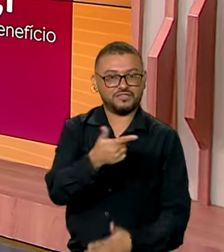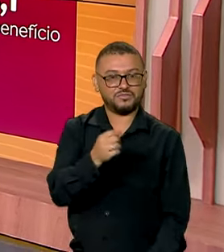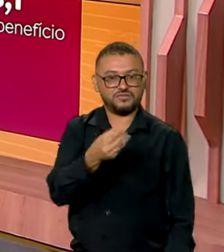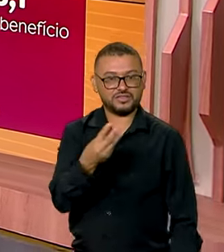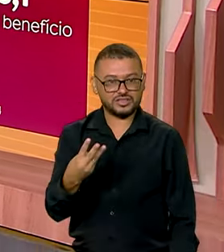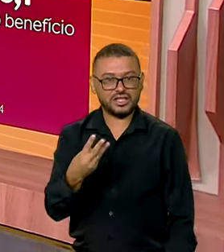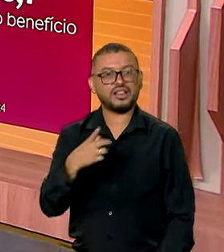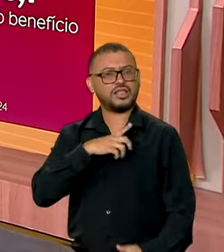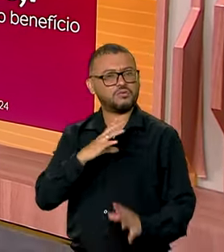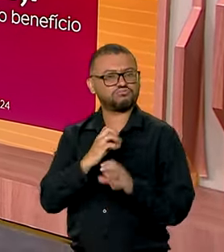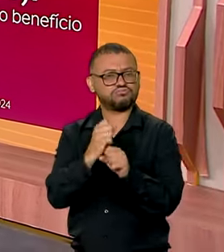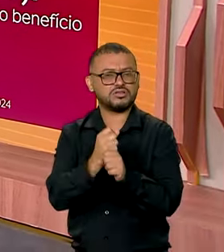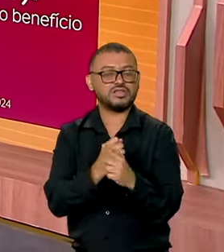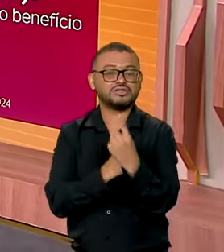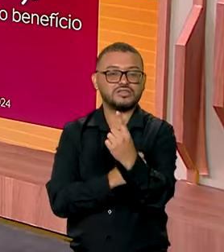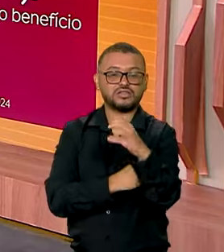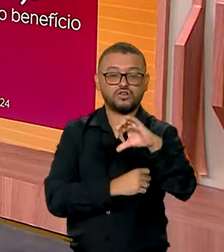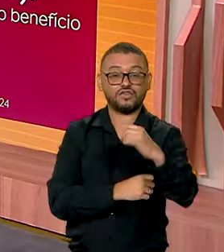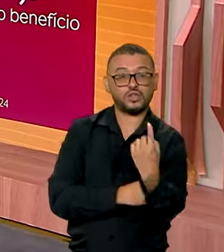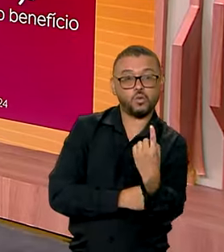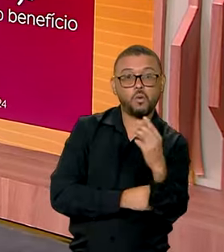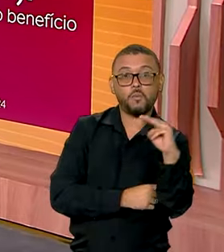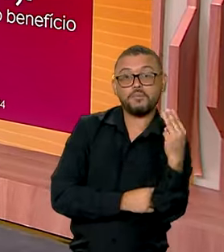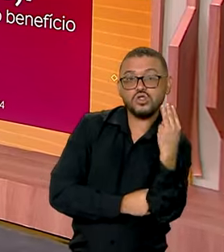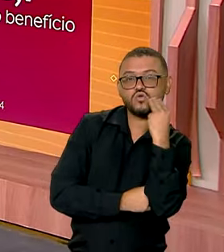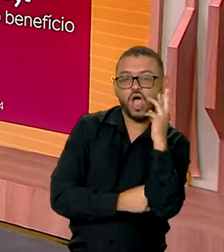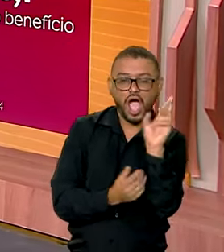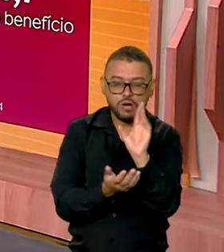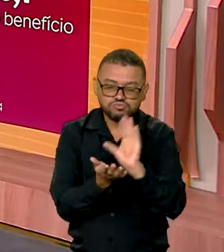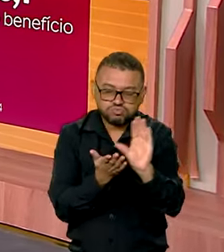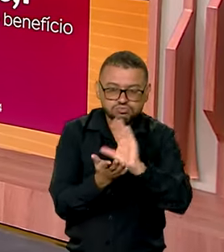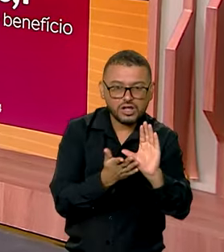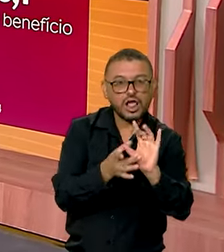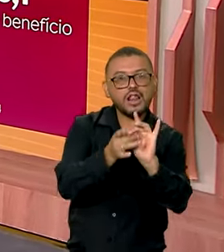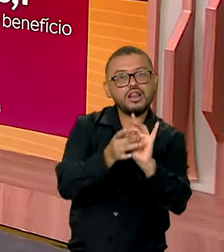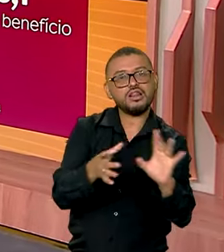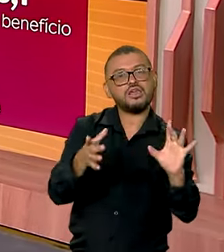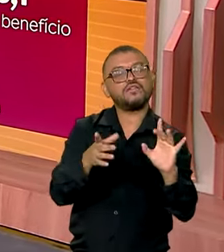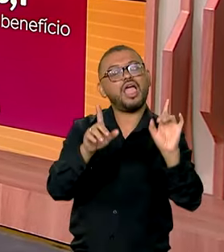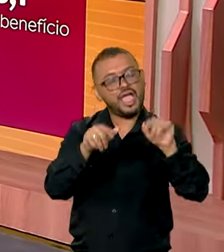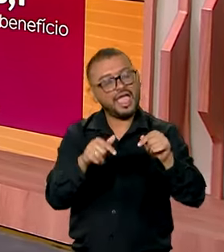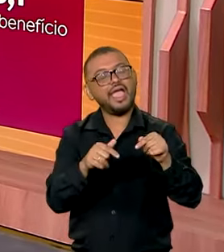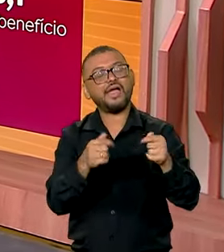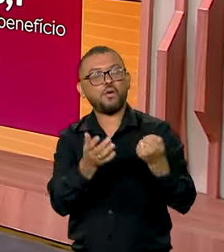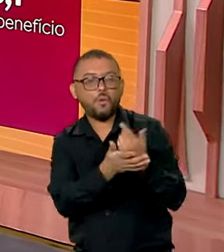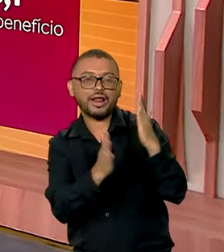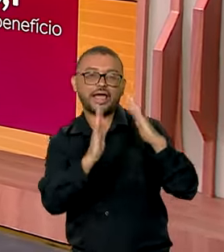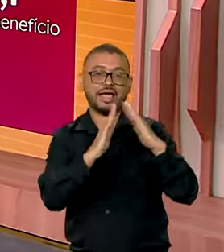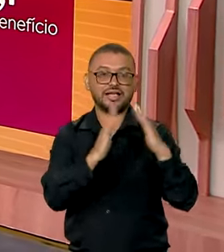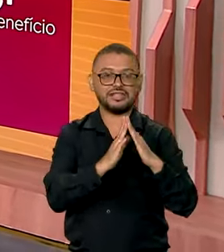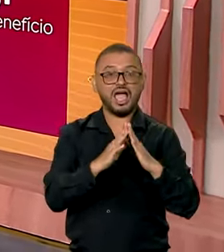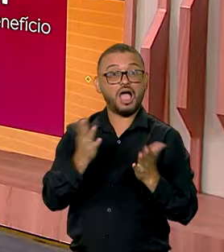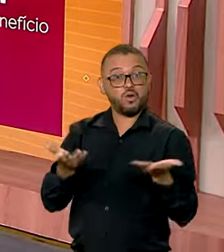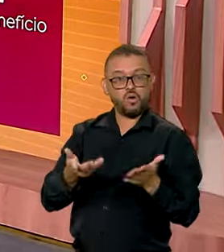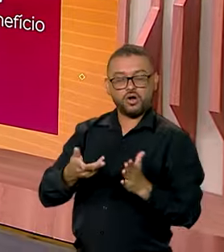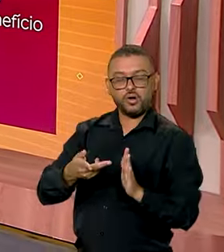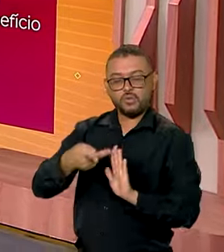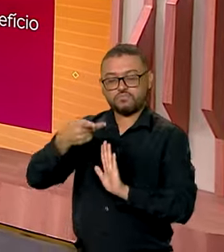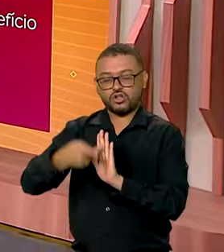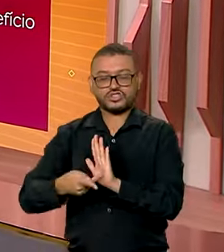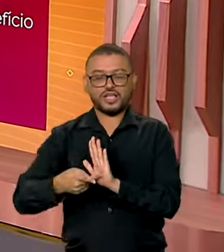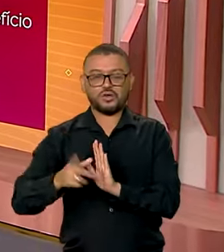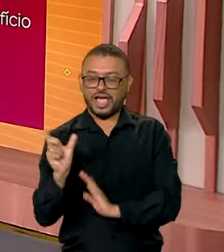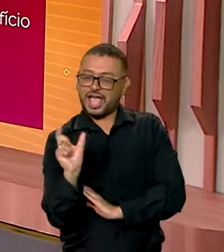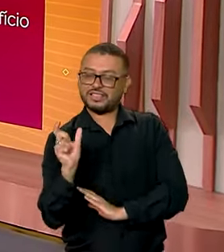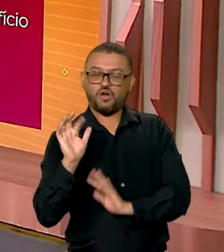de 191 milhões de reais foram liberados em financiamentos. E já no programa Bolsa Família, você